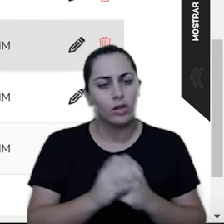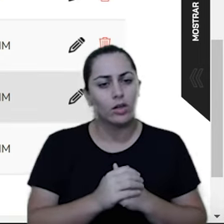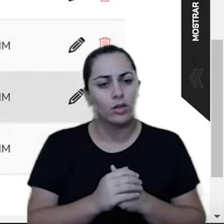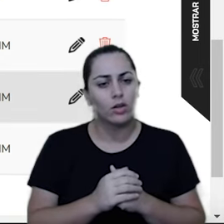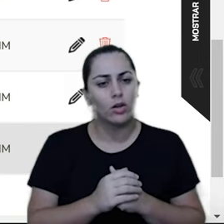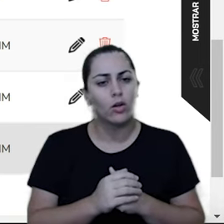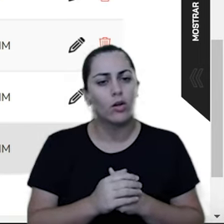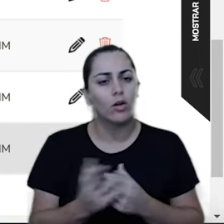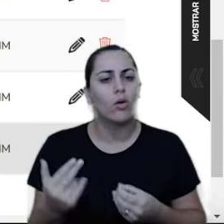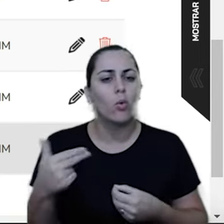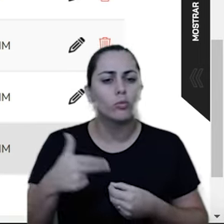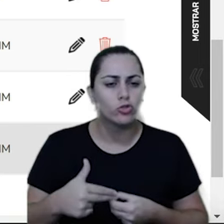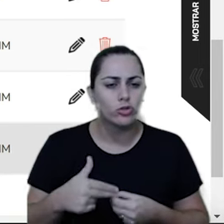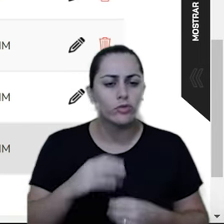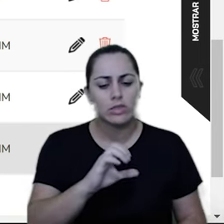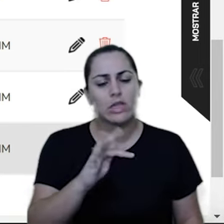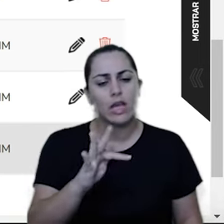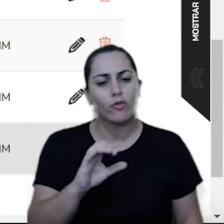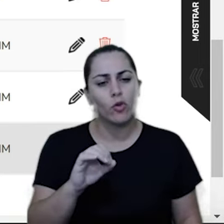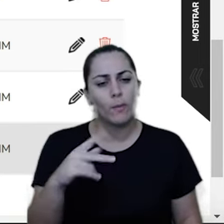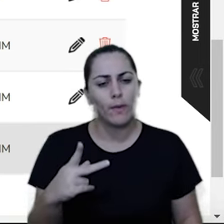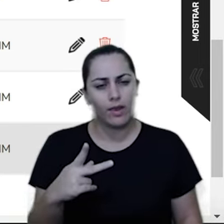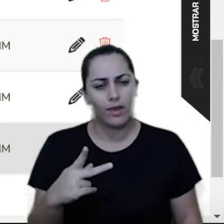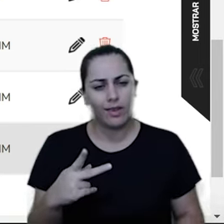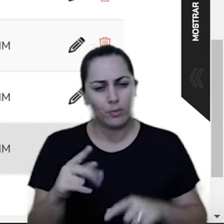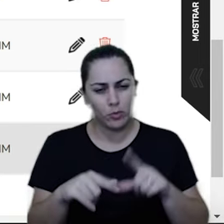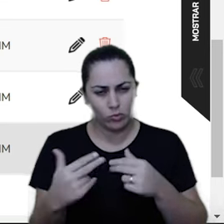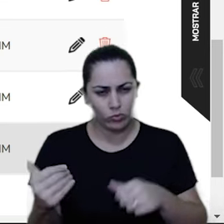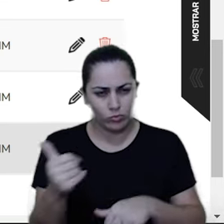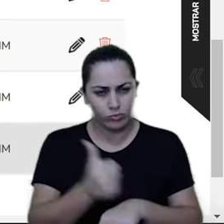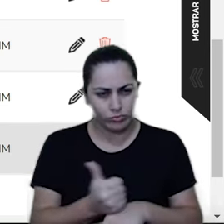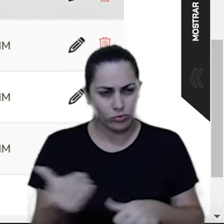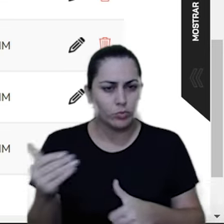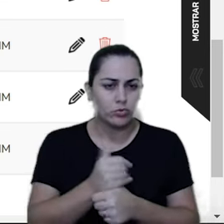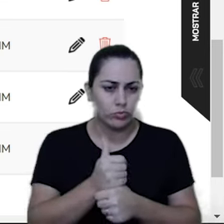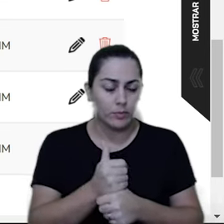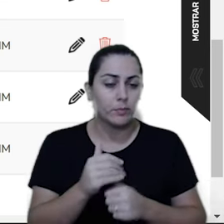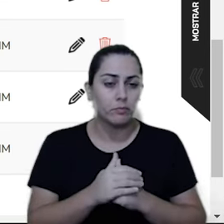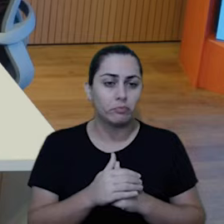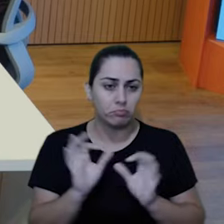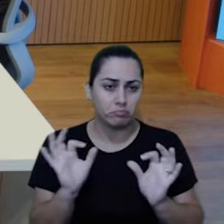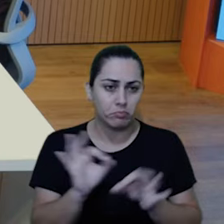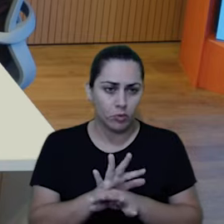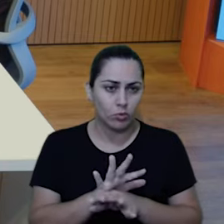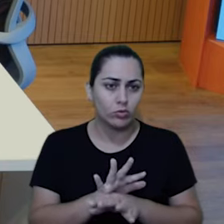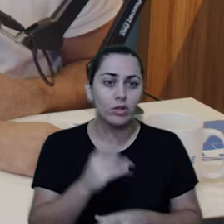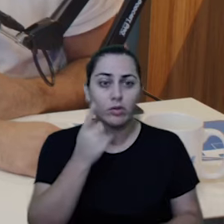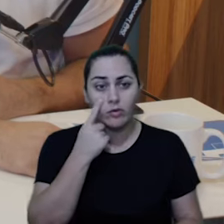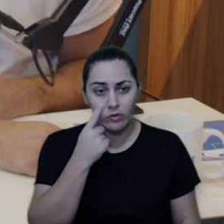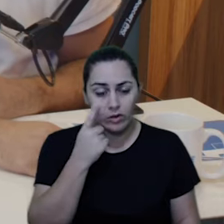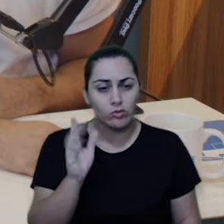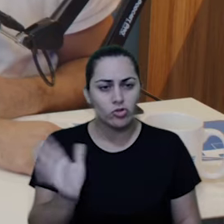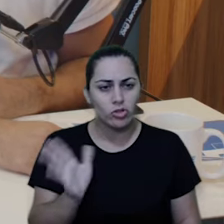retorno de combustível cfp substituição a gente criou né fechou bom gente